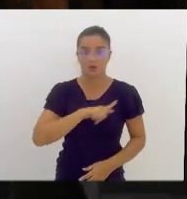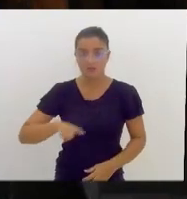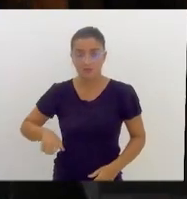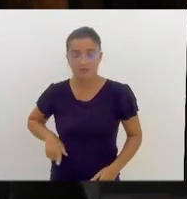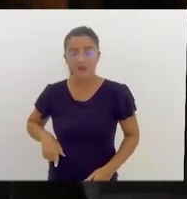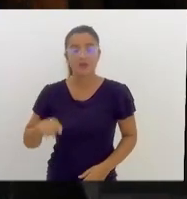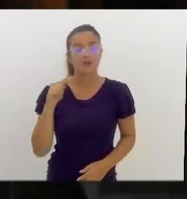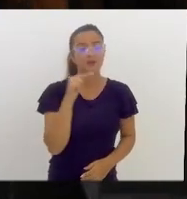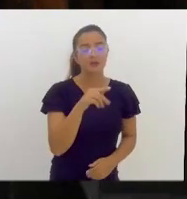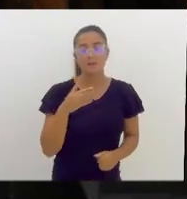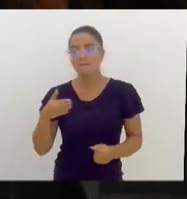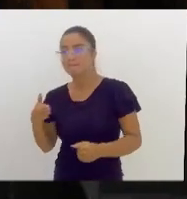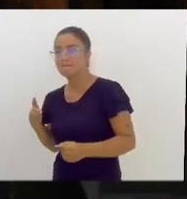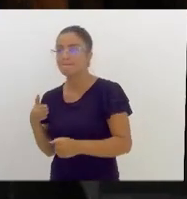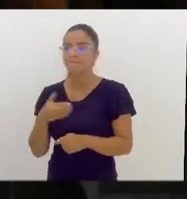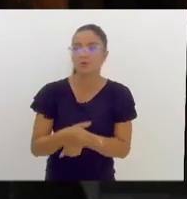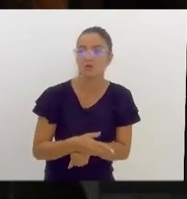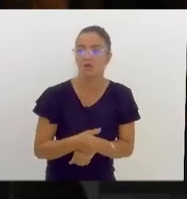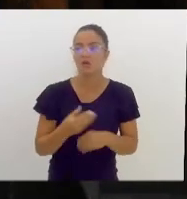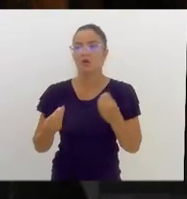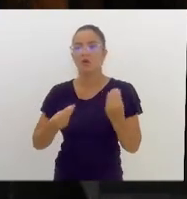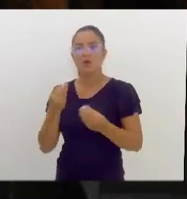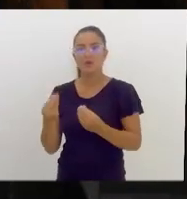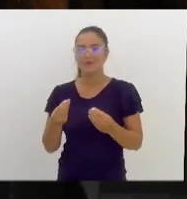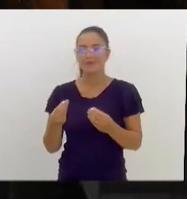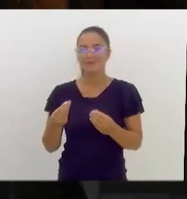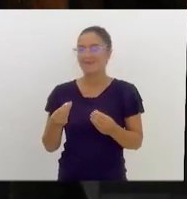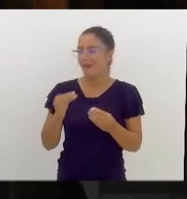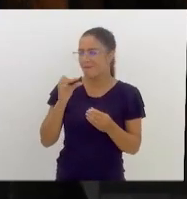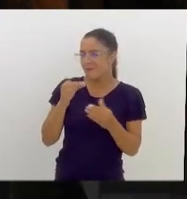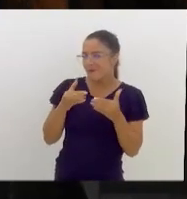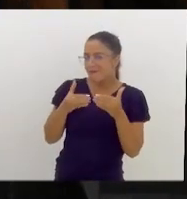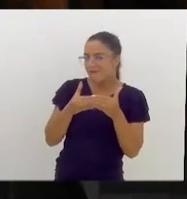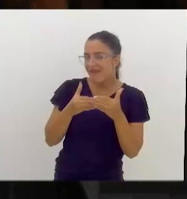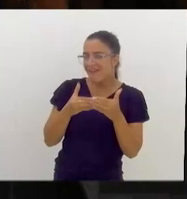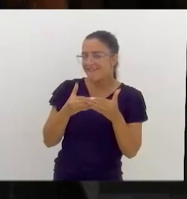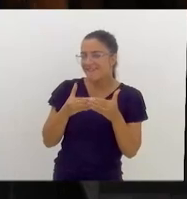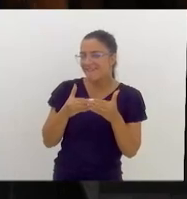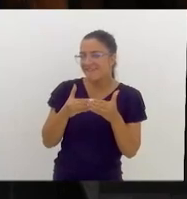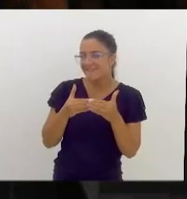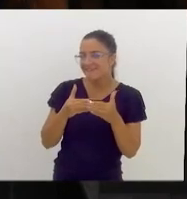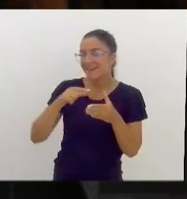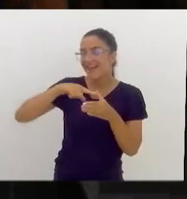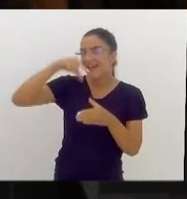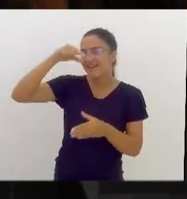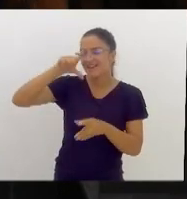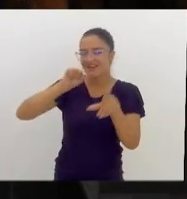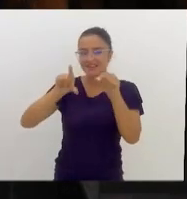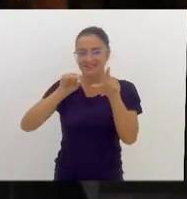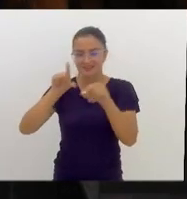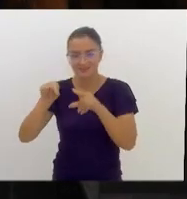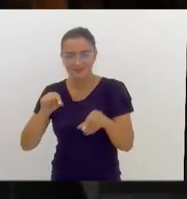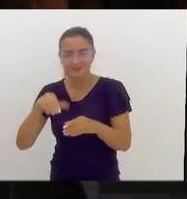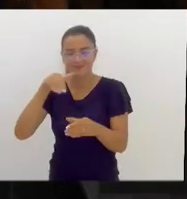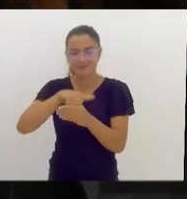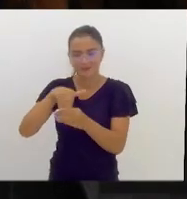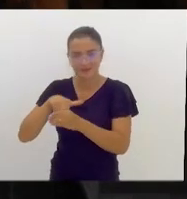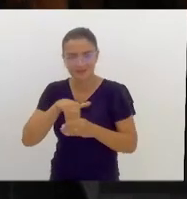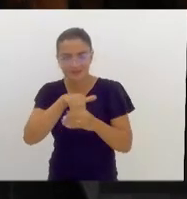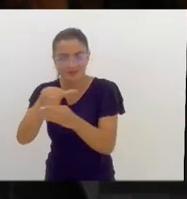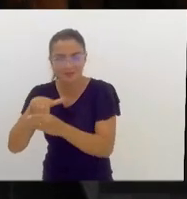no sistema às vésperas da eleição, fazendo novas pactuações,